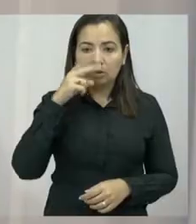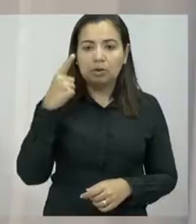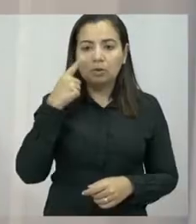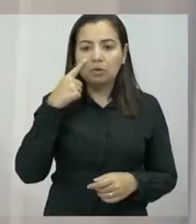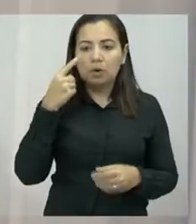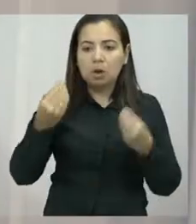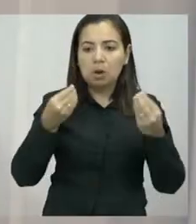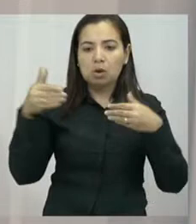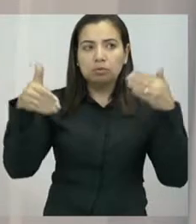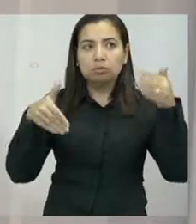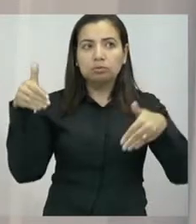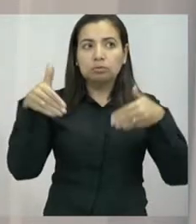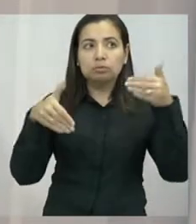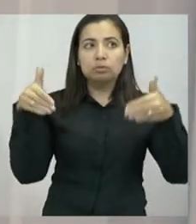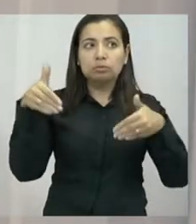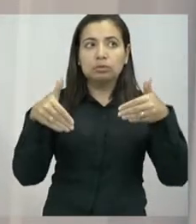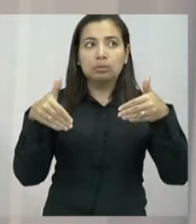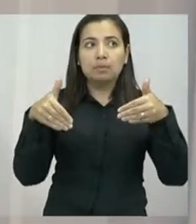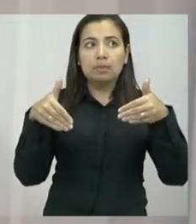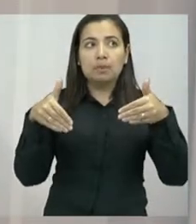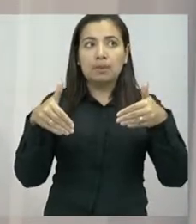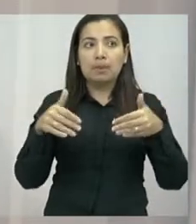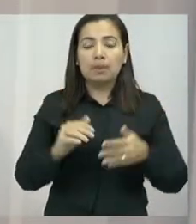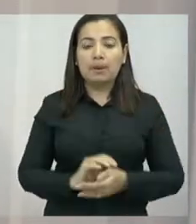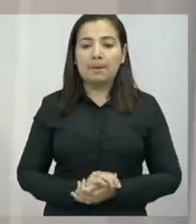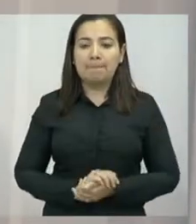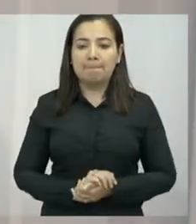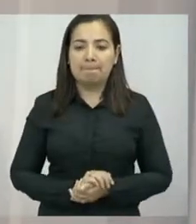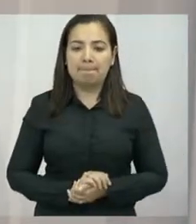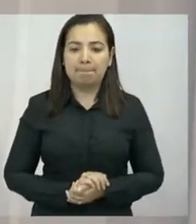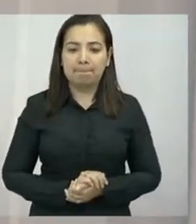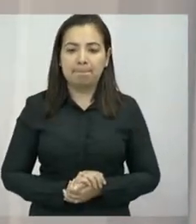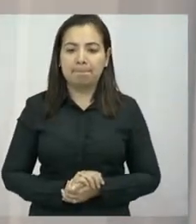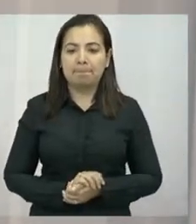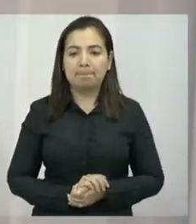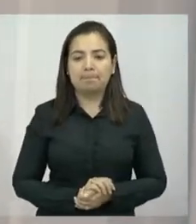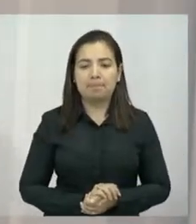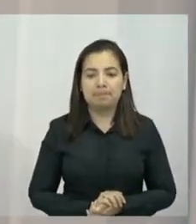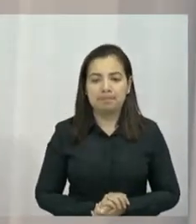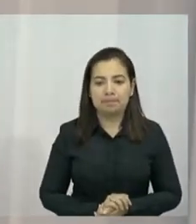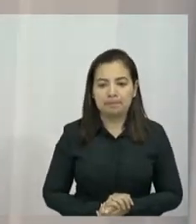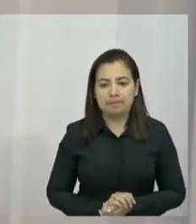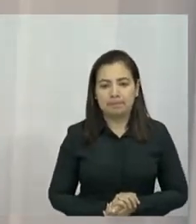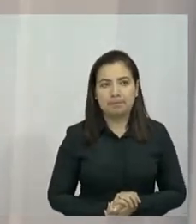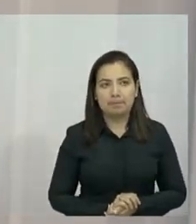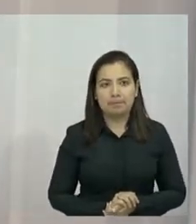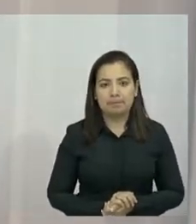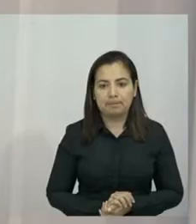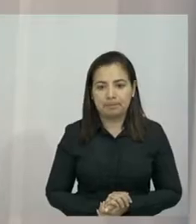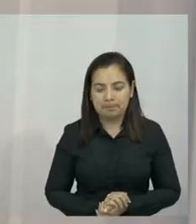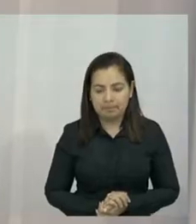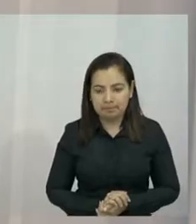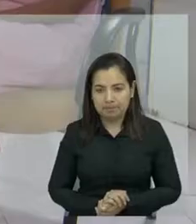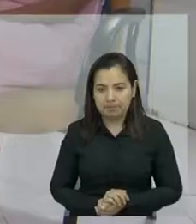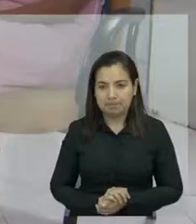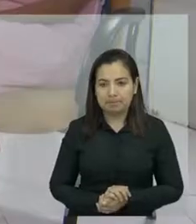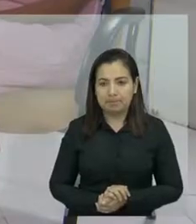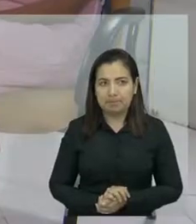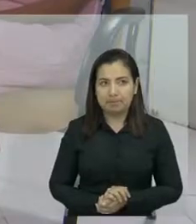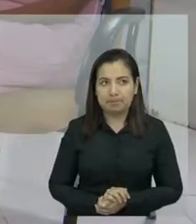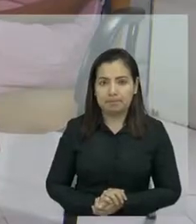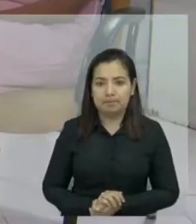com Rosa Barros, ela que é presidente da Associação de Moradores do Parque Presidente Vargas e Adjacências, a